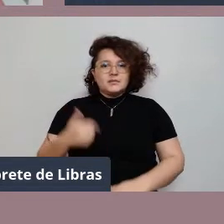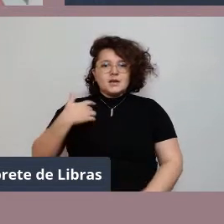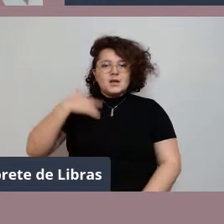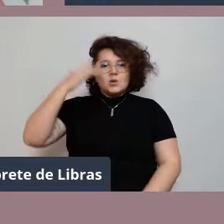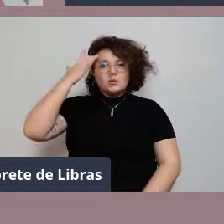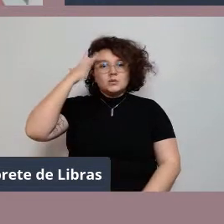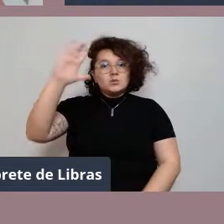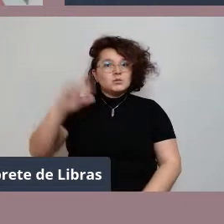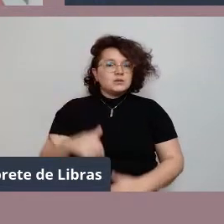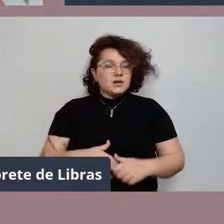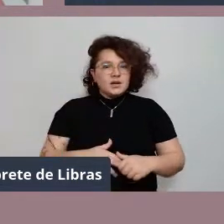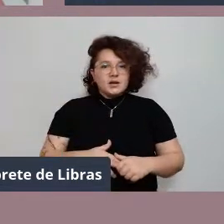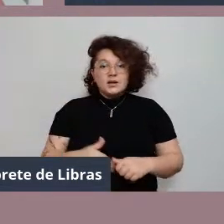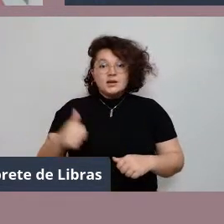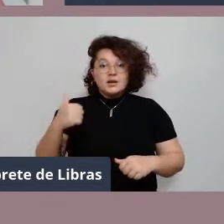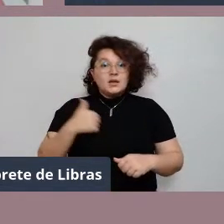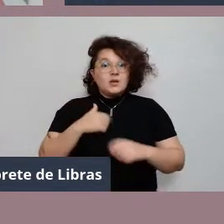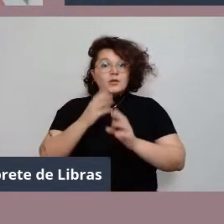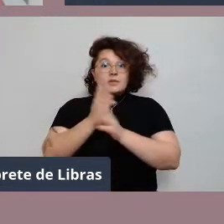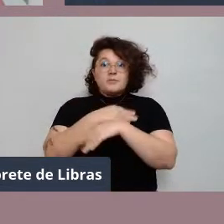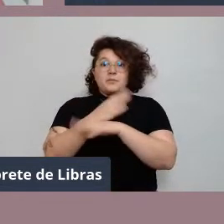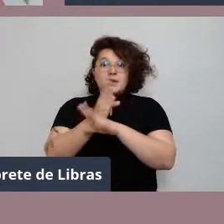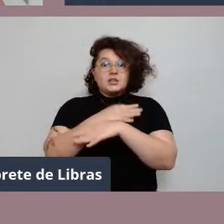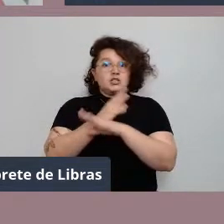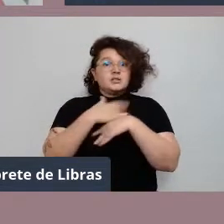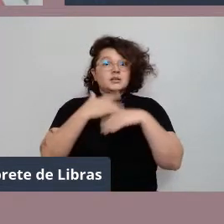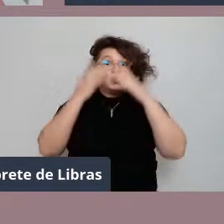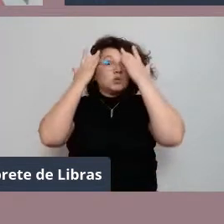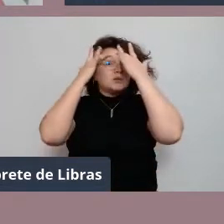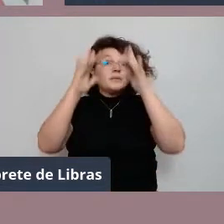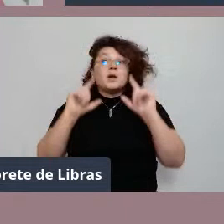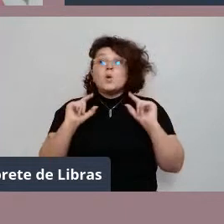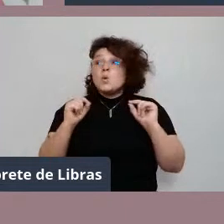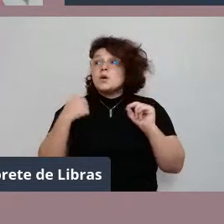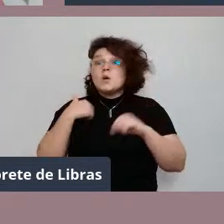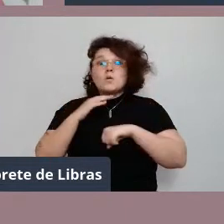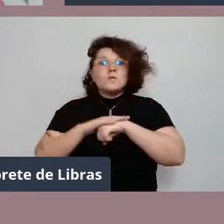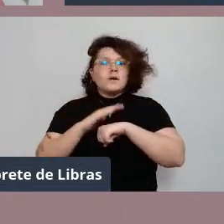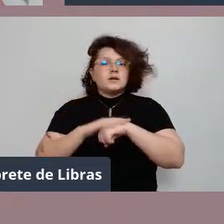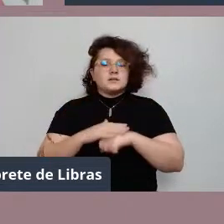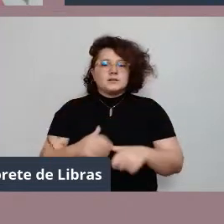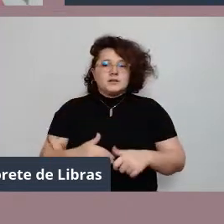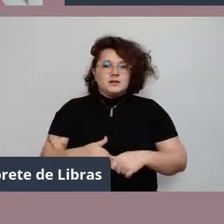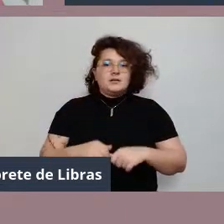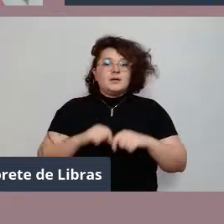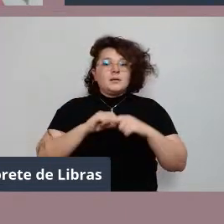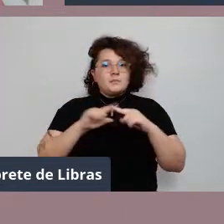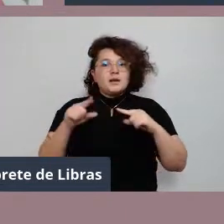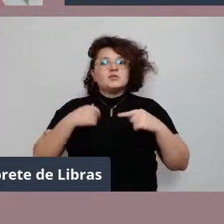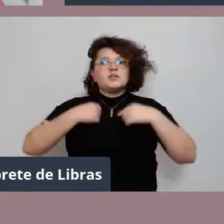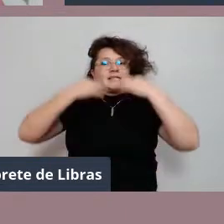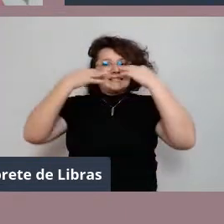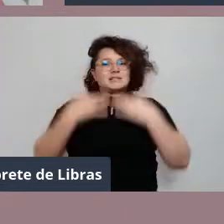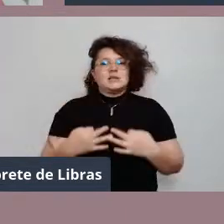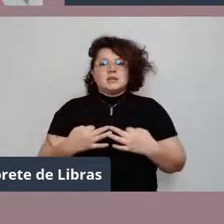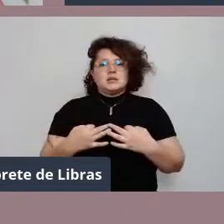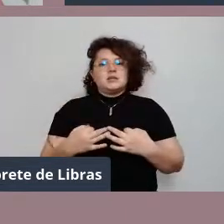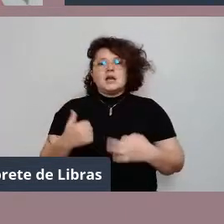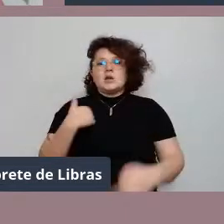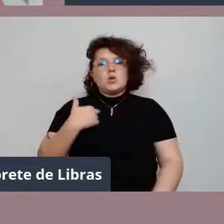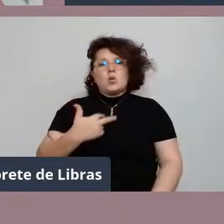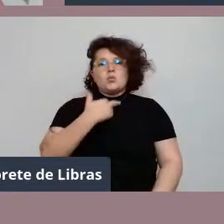eu fiquei inteiramente perdida, eu não sabia o que fazer, mas eu tinha certeza de que eu não podia ceder